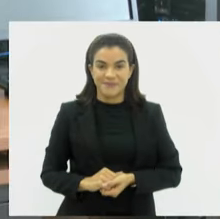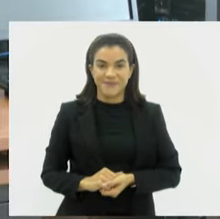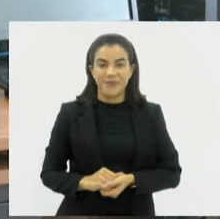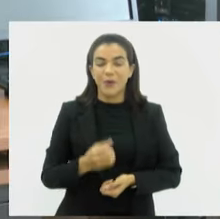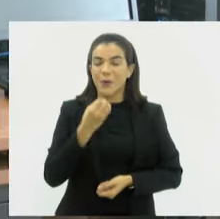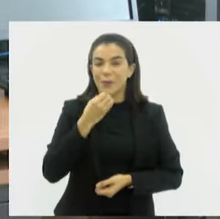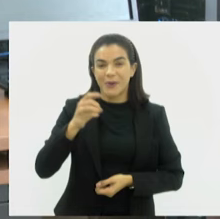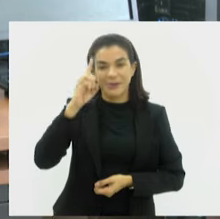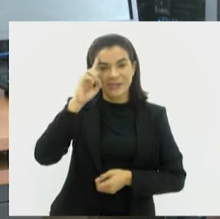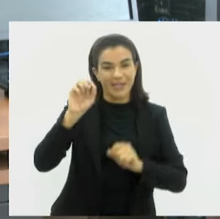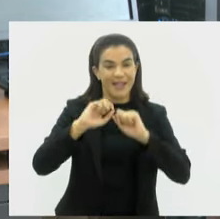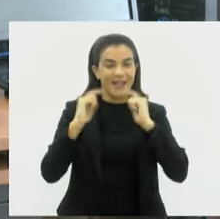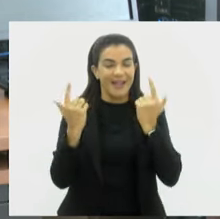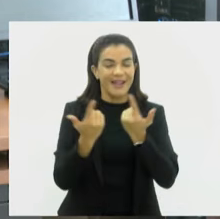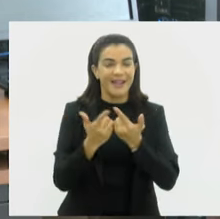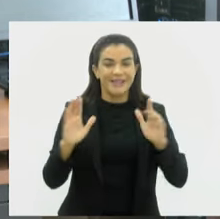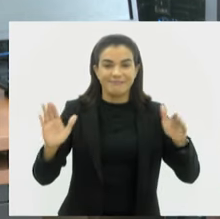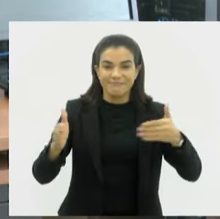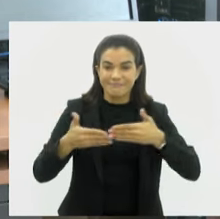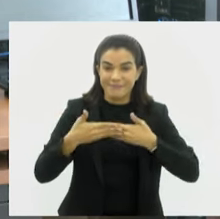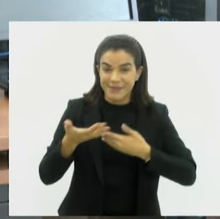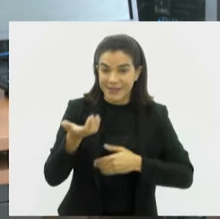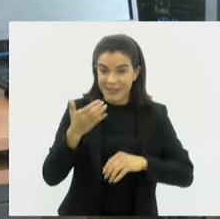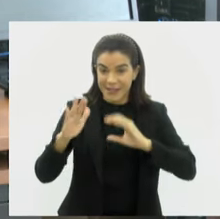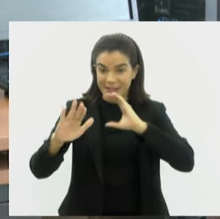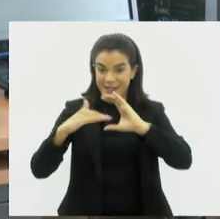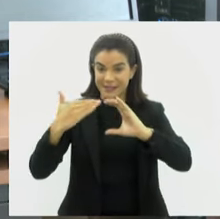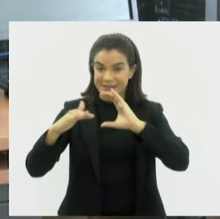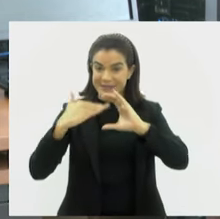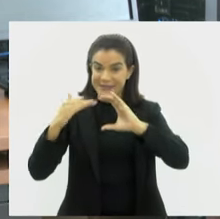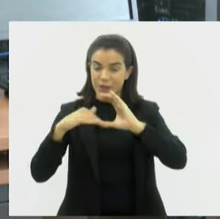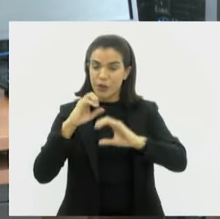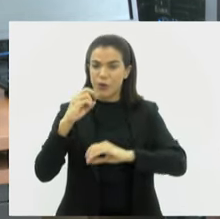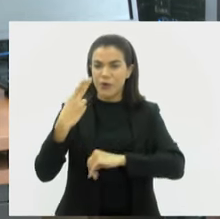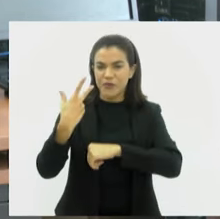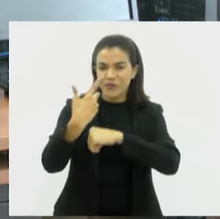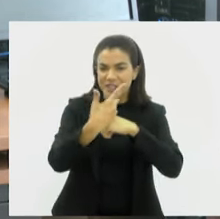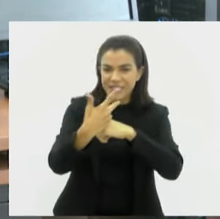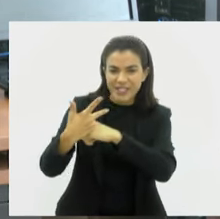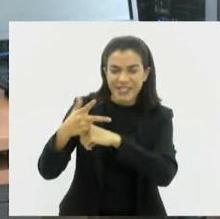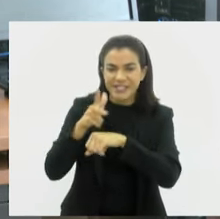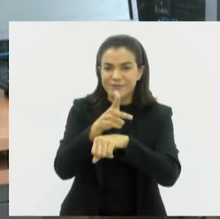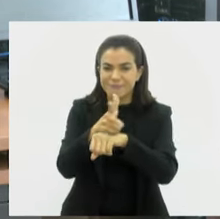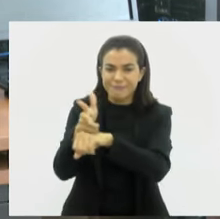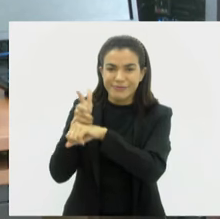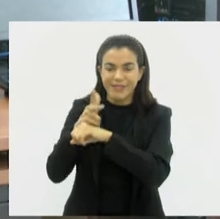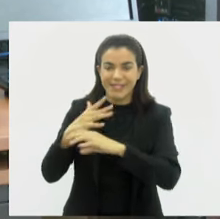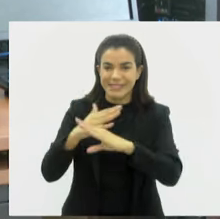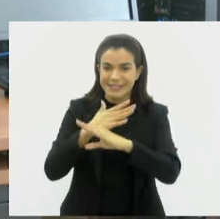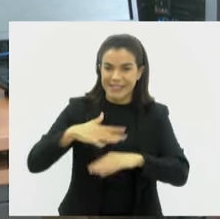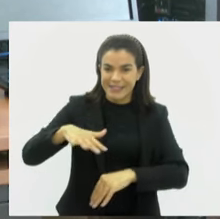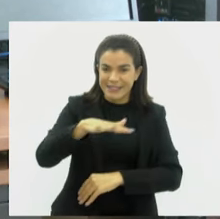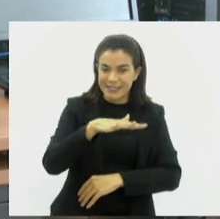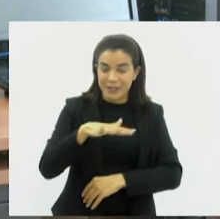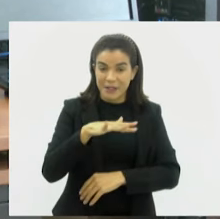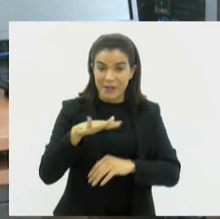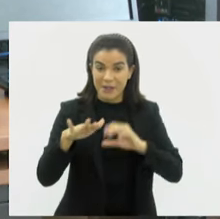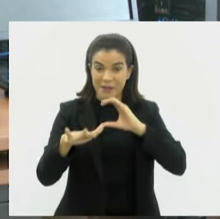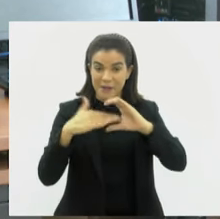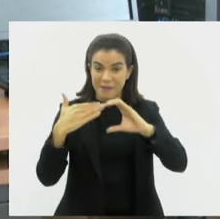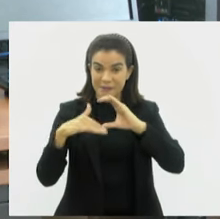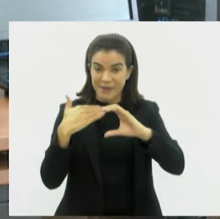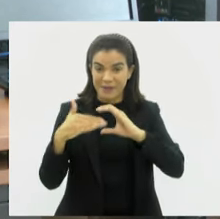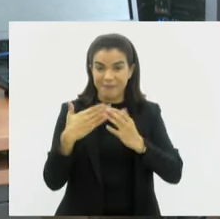O Bom Dia Alerj termina aqui. Se você quiser enviar sugestões ou vídeos aí da sua cidade, da sua região, é só acessar o nosso e-mail